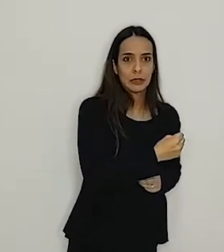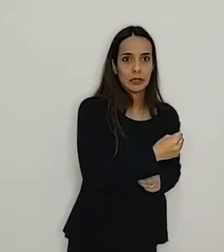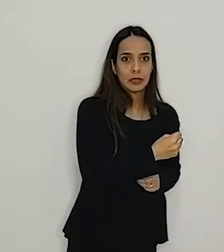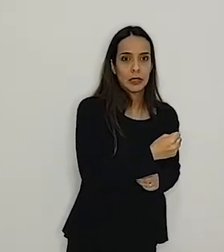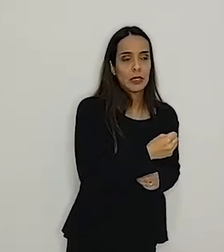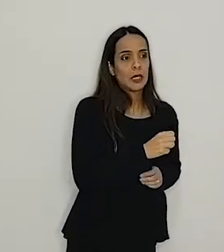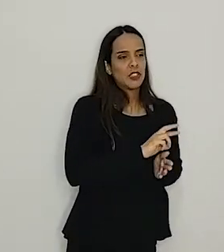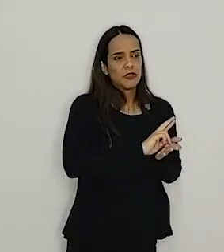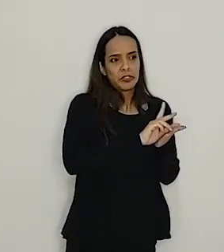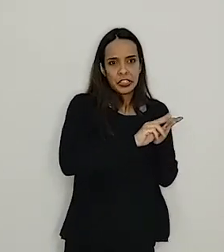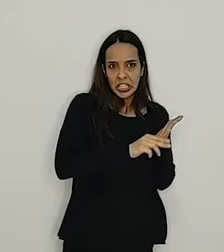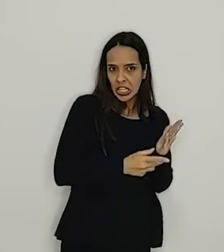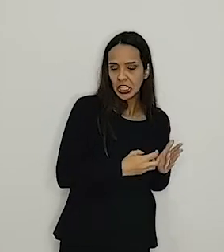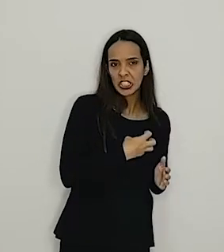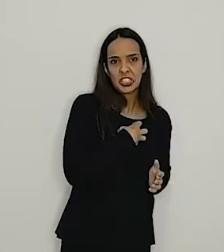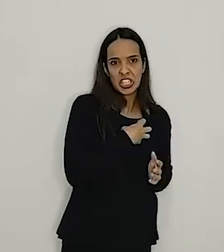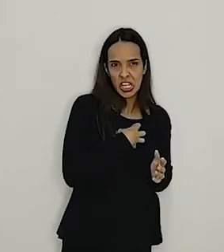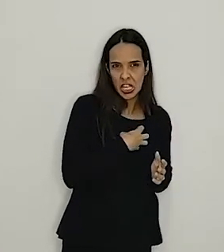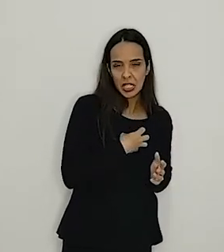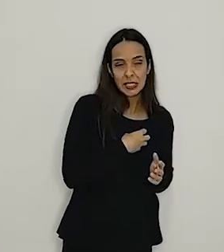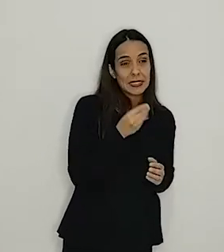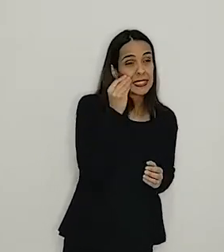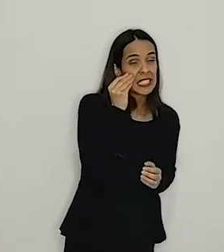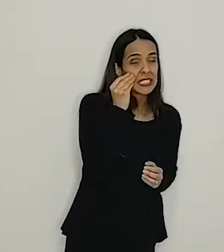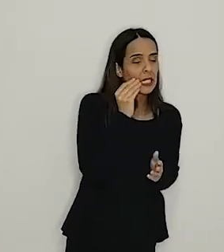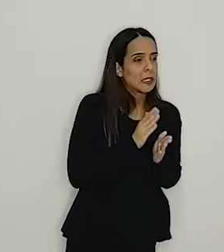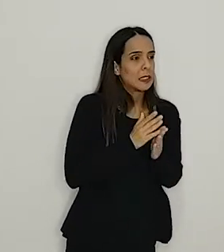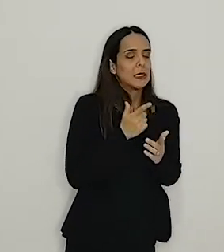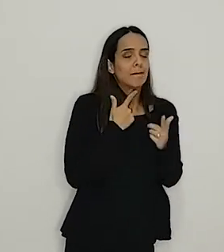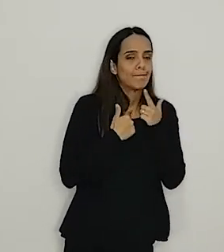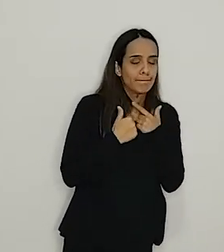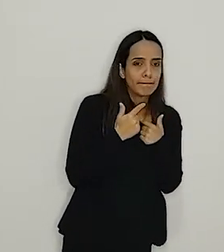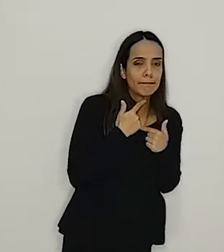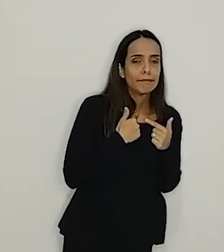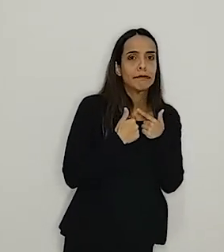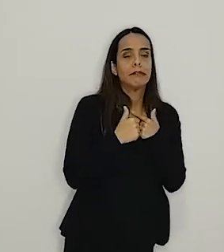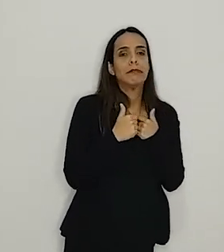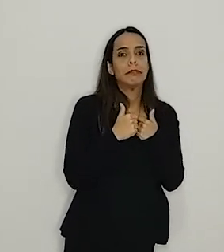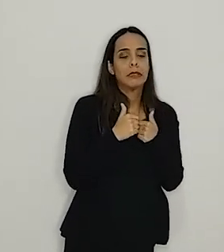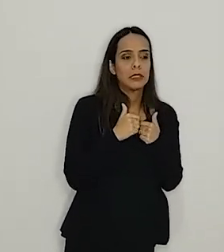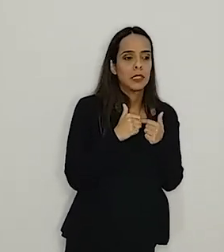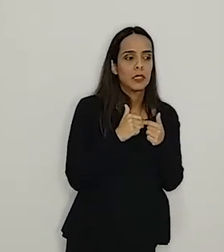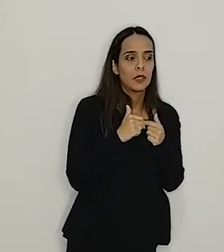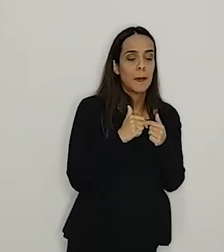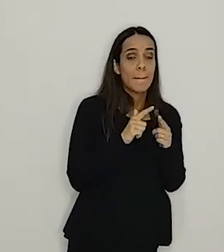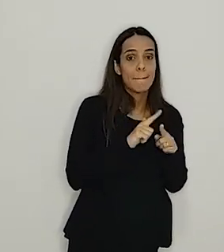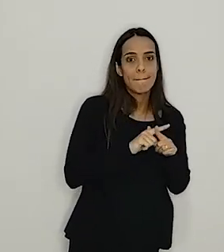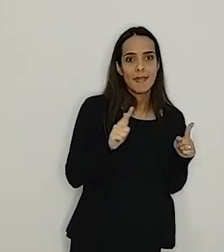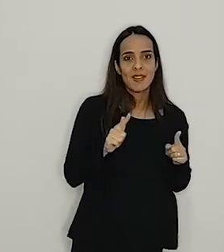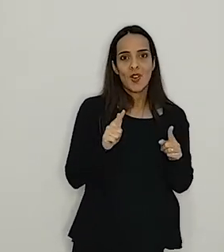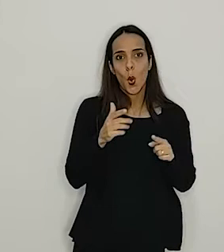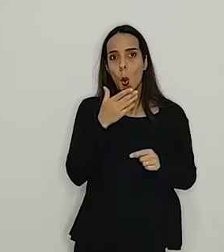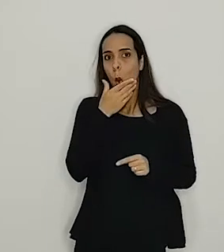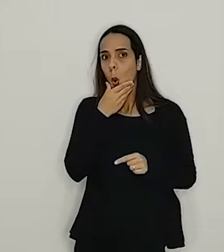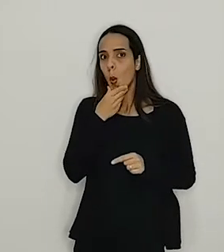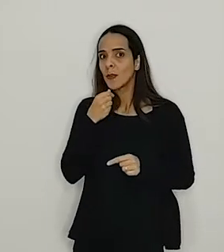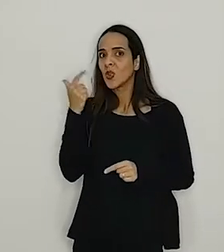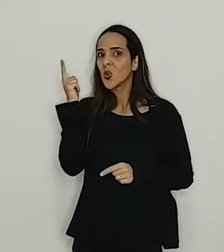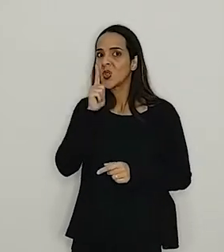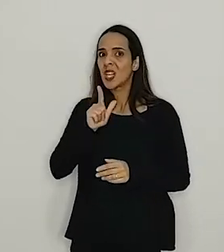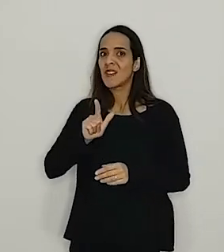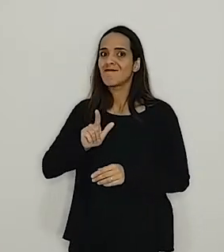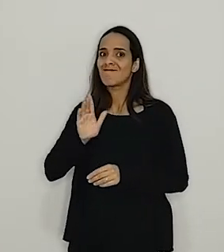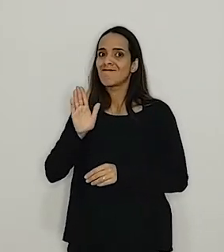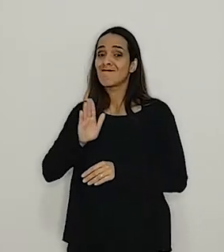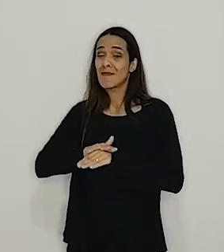mais possibilidades de cometer, de ter esse desejo, mas os homens executam isso